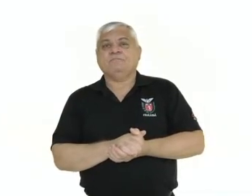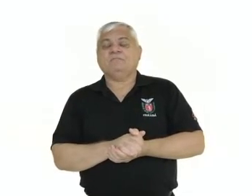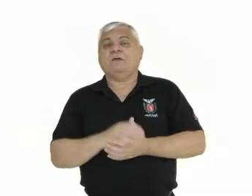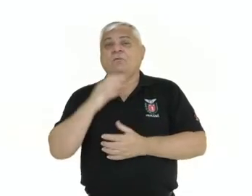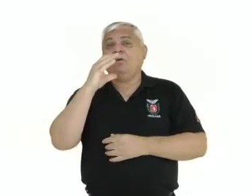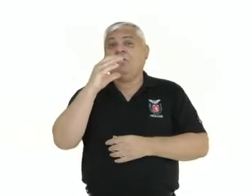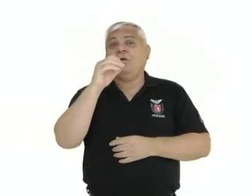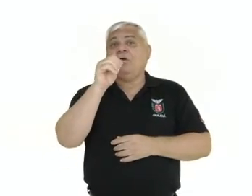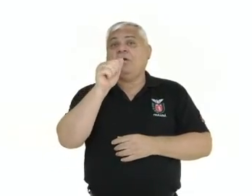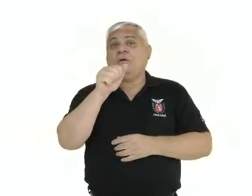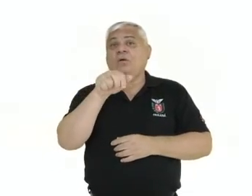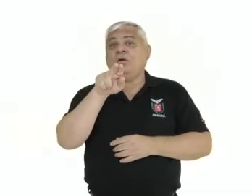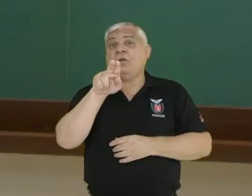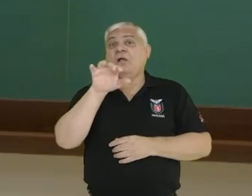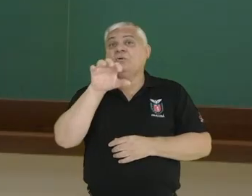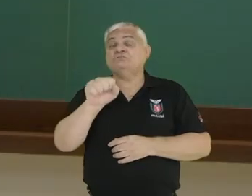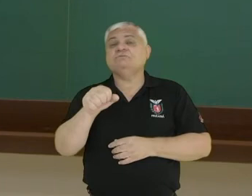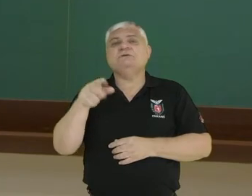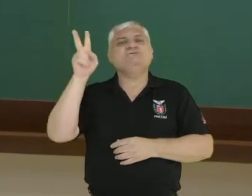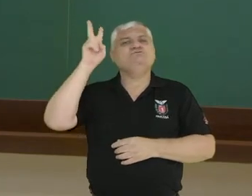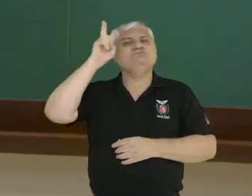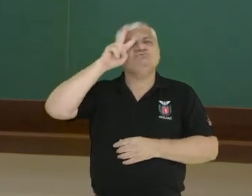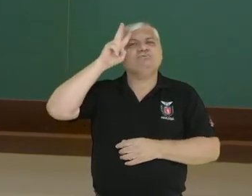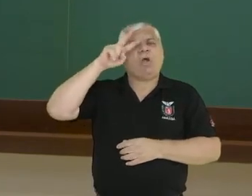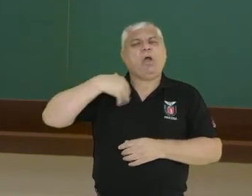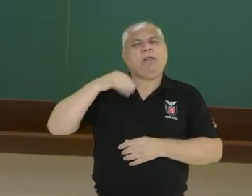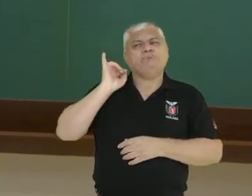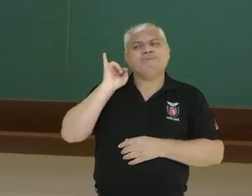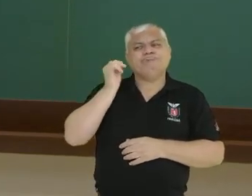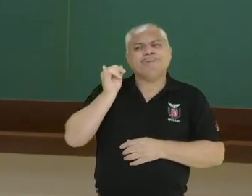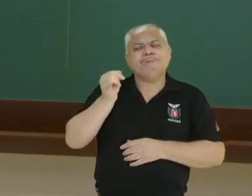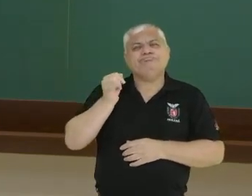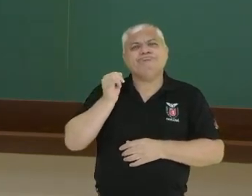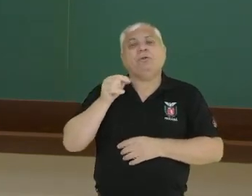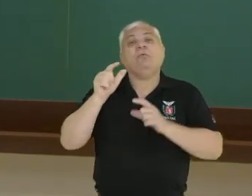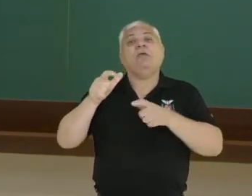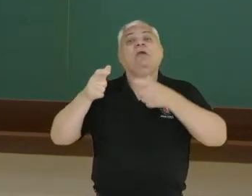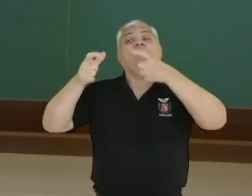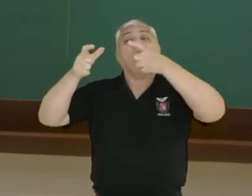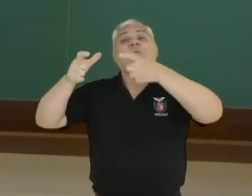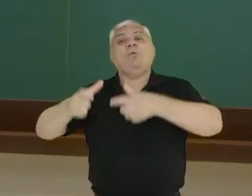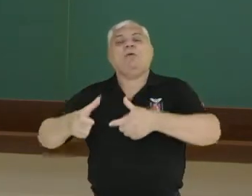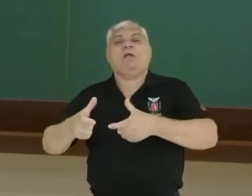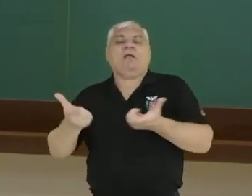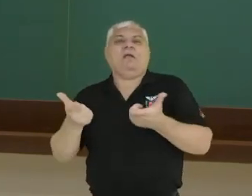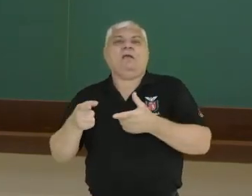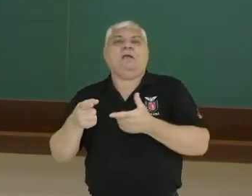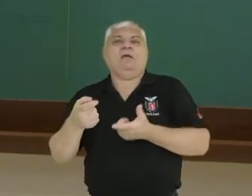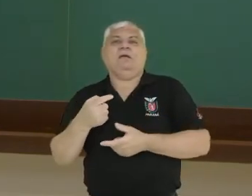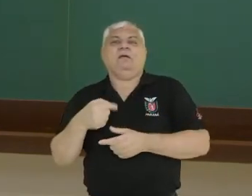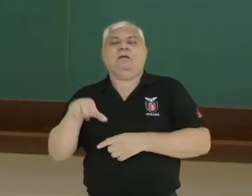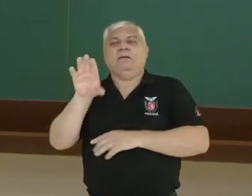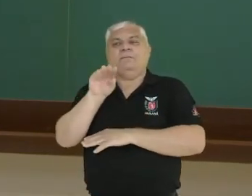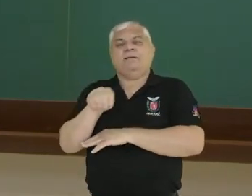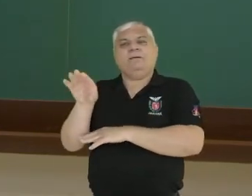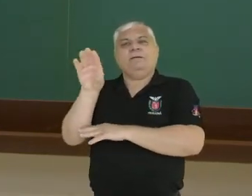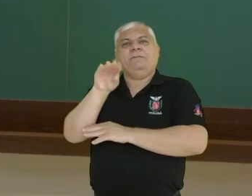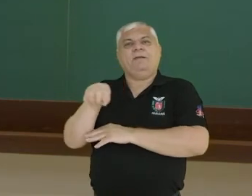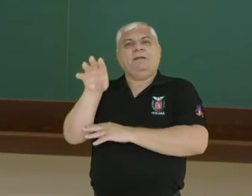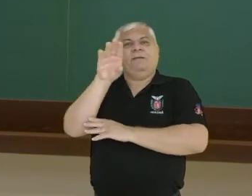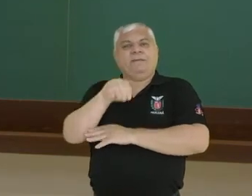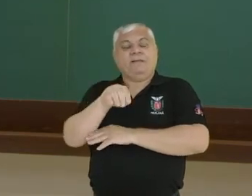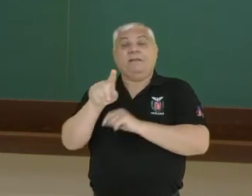quê? Histórias narrativas, né? Principalmente, elas partem do oral,